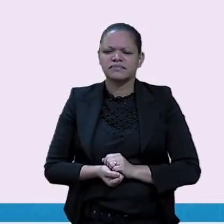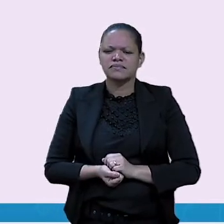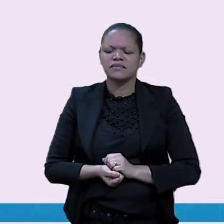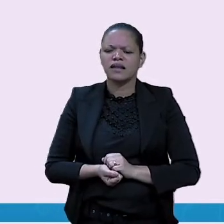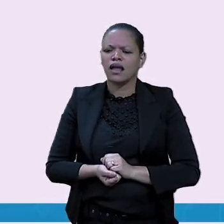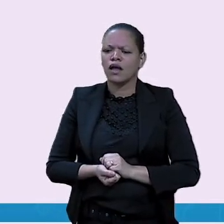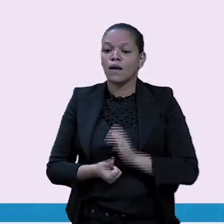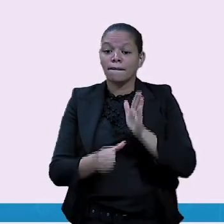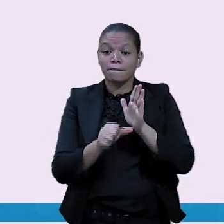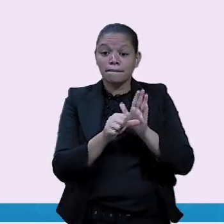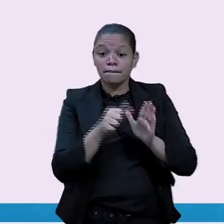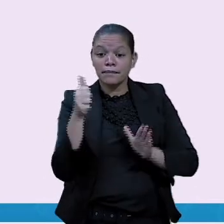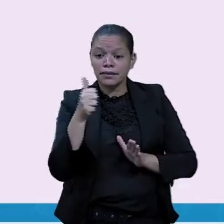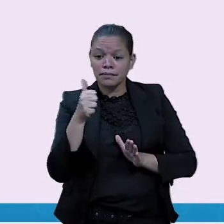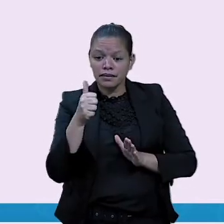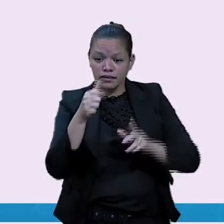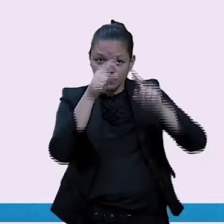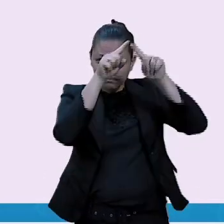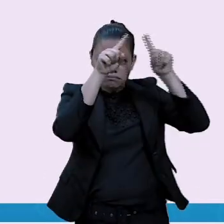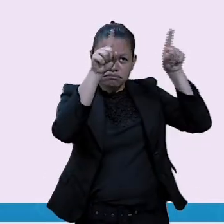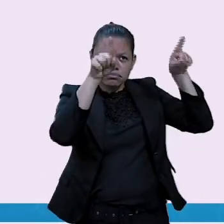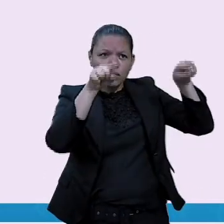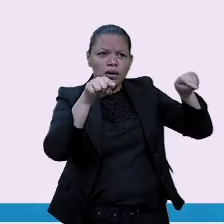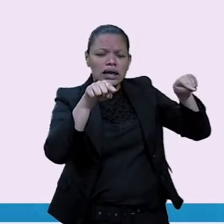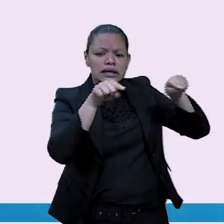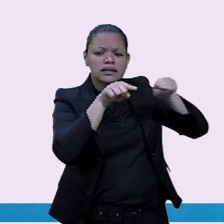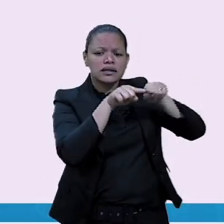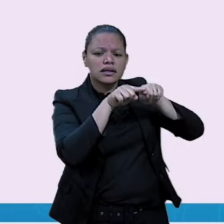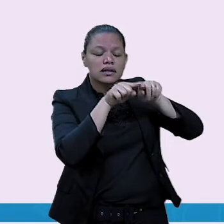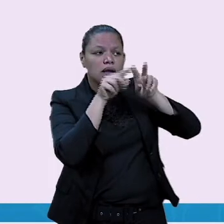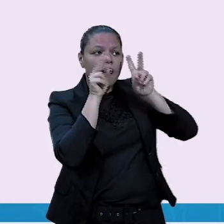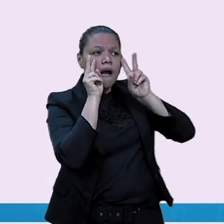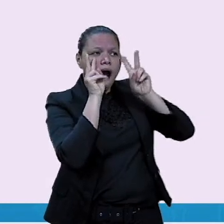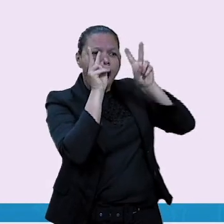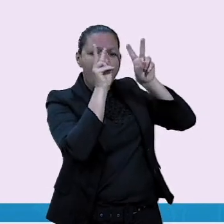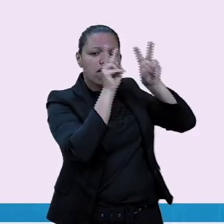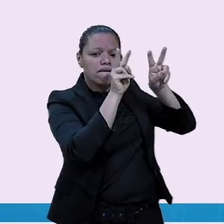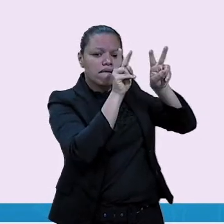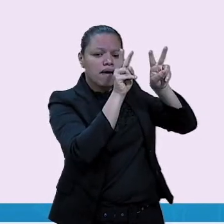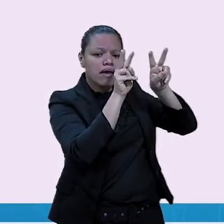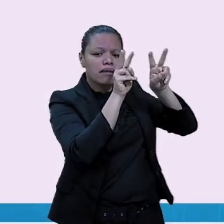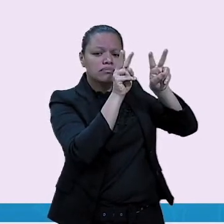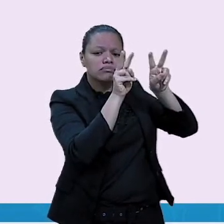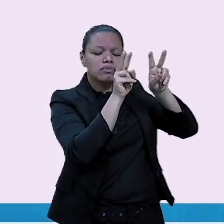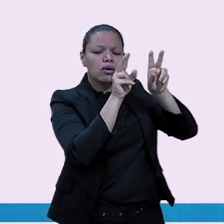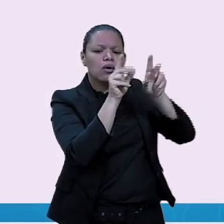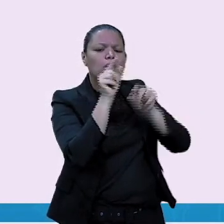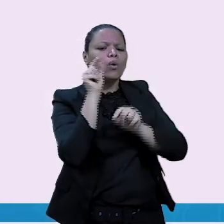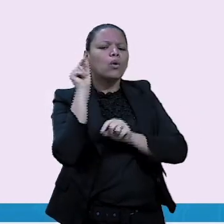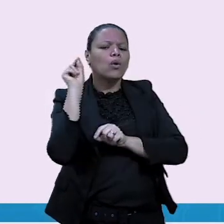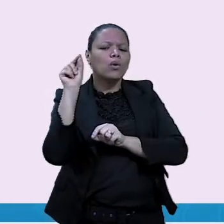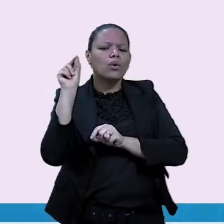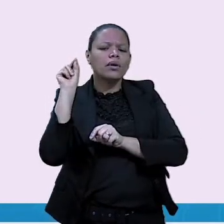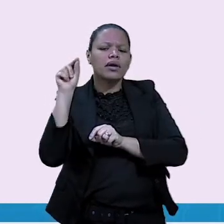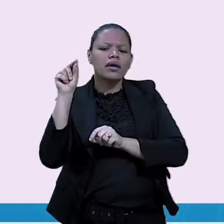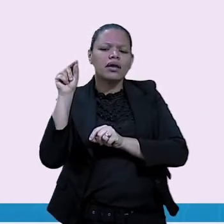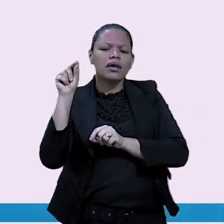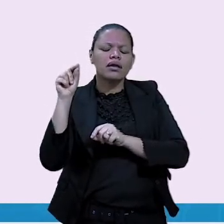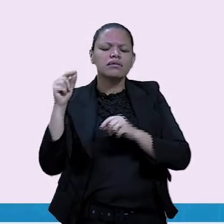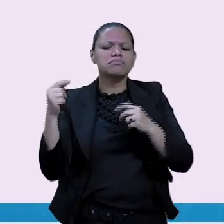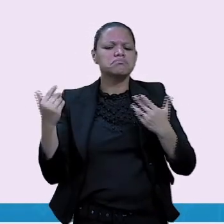no primeiro quadrinho? Olha aqui o primeiro quadrinho que nós numeramos aqui, ó. O que nós estamos vendo no primeiro